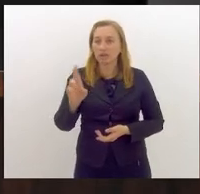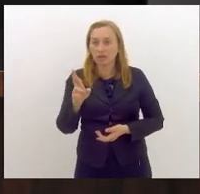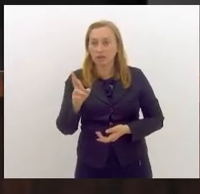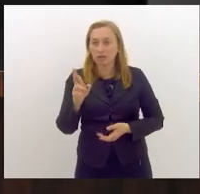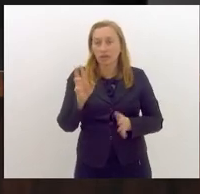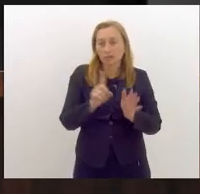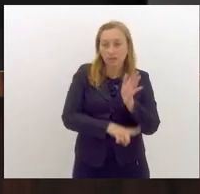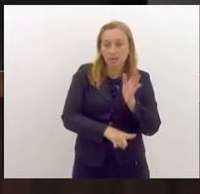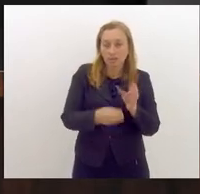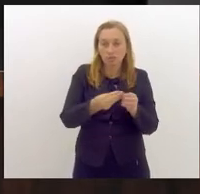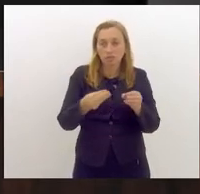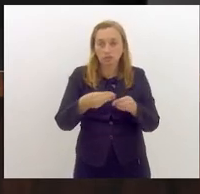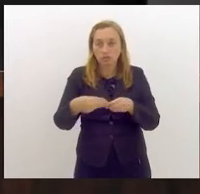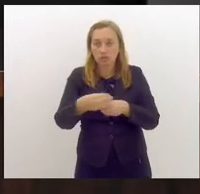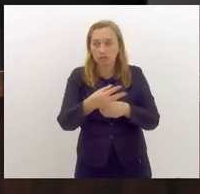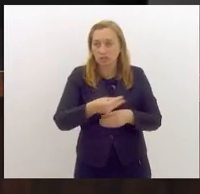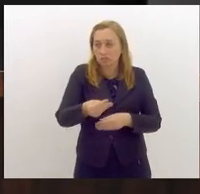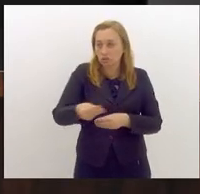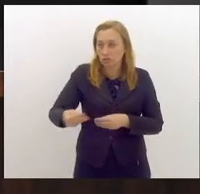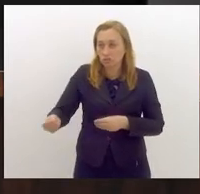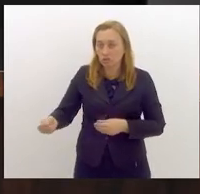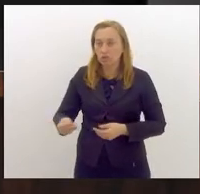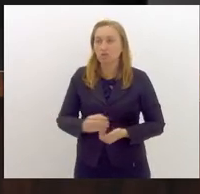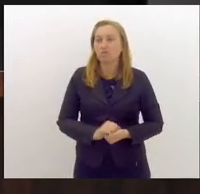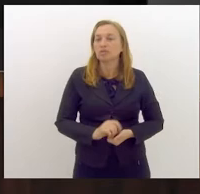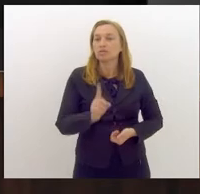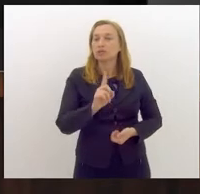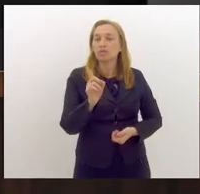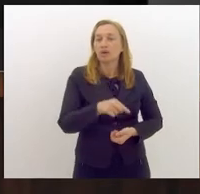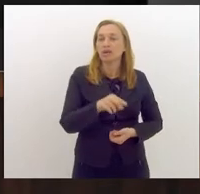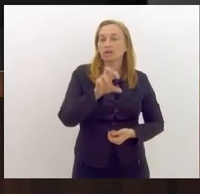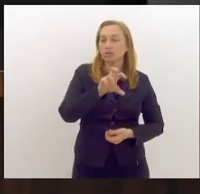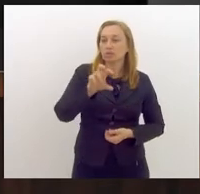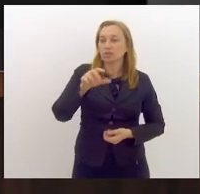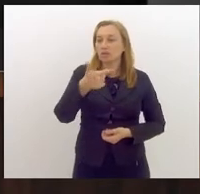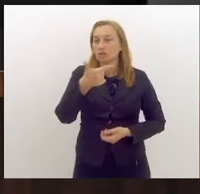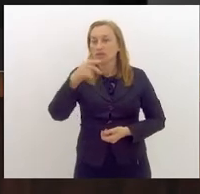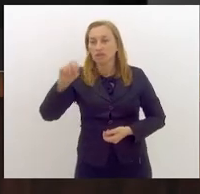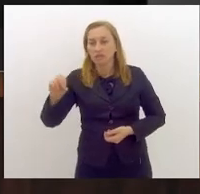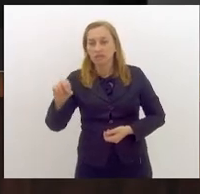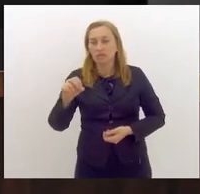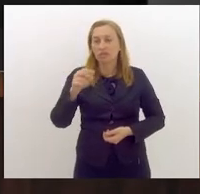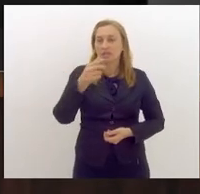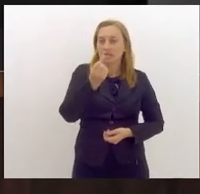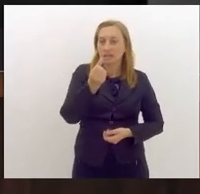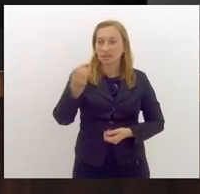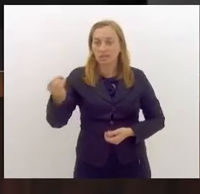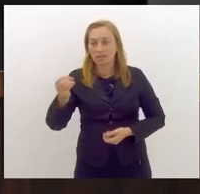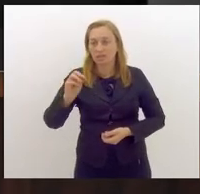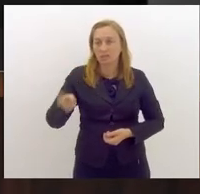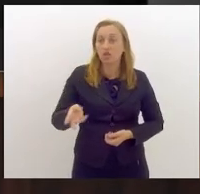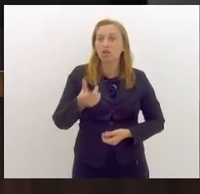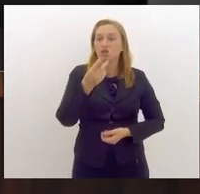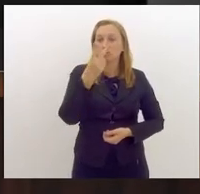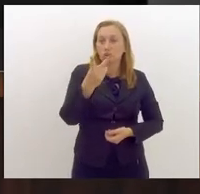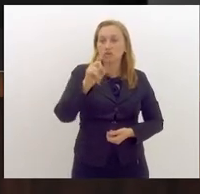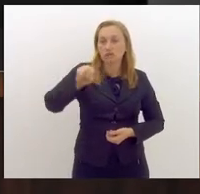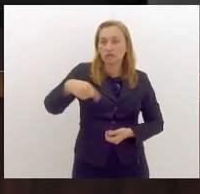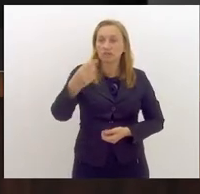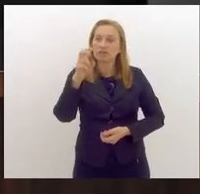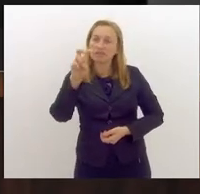a menos para os municípios não são 250 milhões nem 160 milhões são 2,5